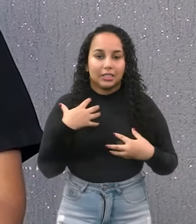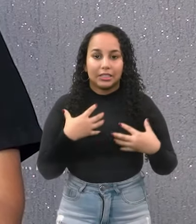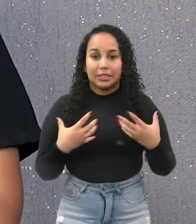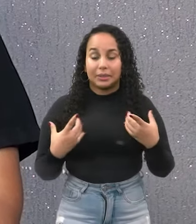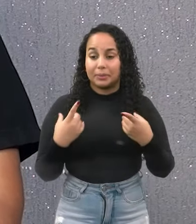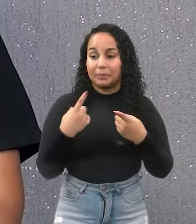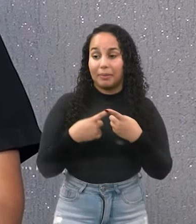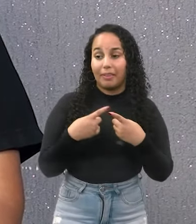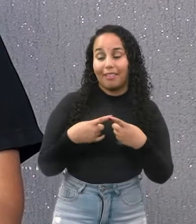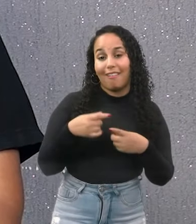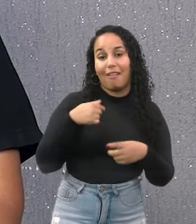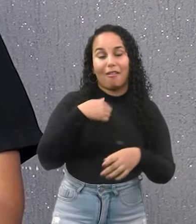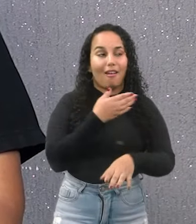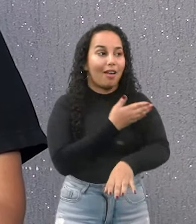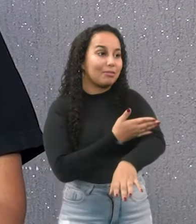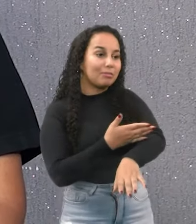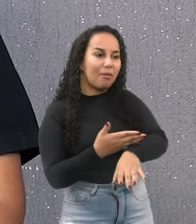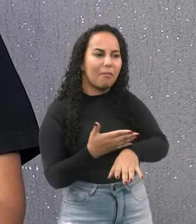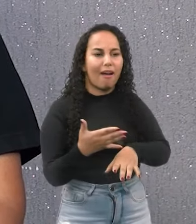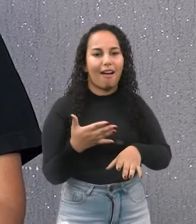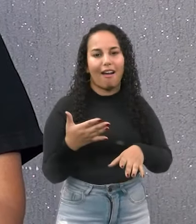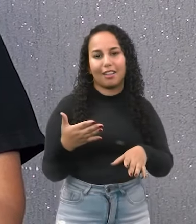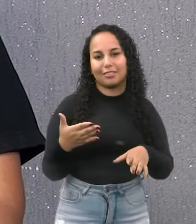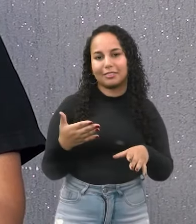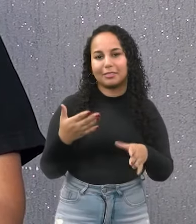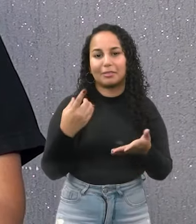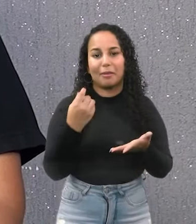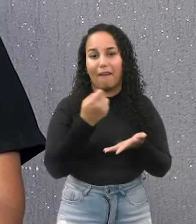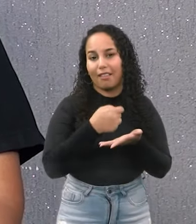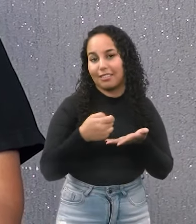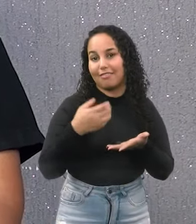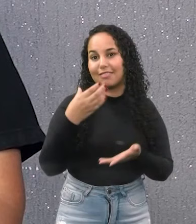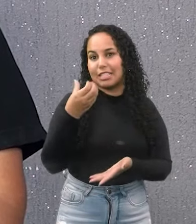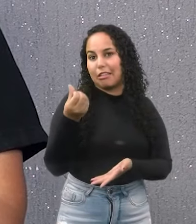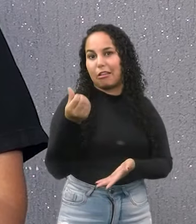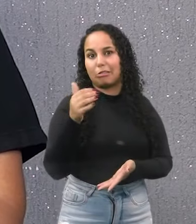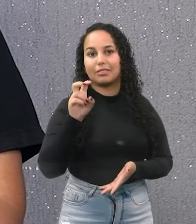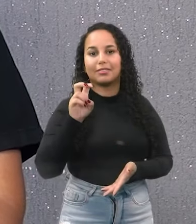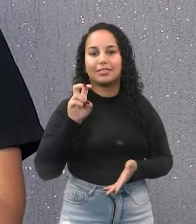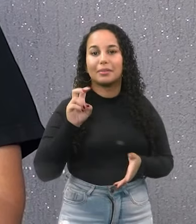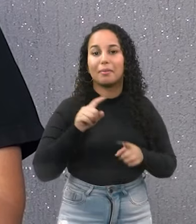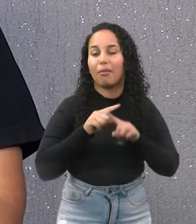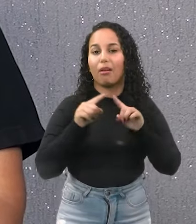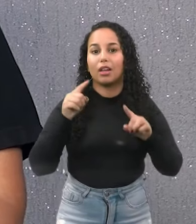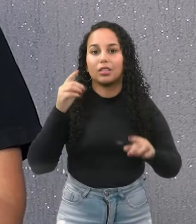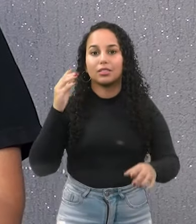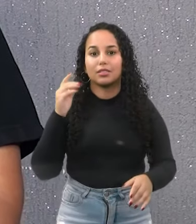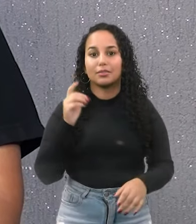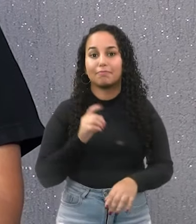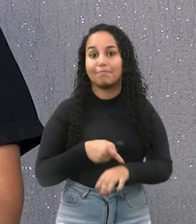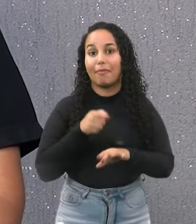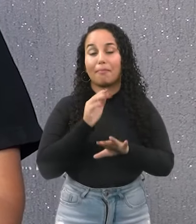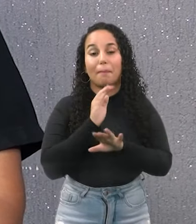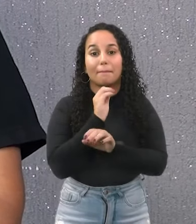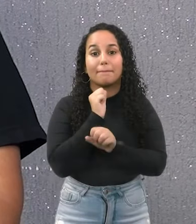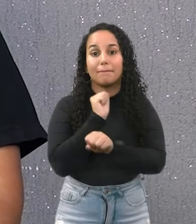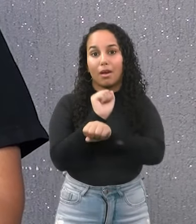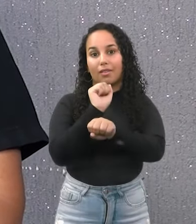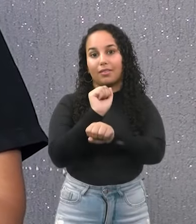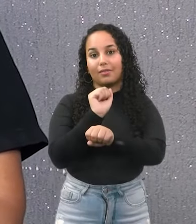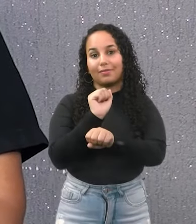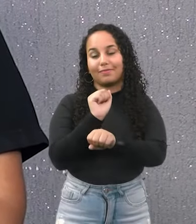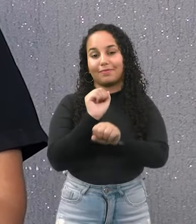chão, porque às vezes estava acostumado ali a fechar 5, 6 contratos por mês, e de repente parou, a